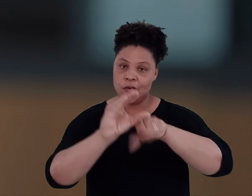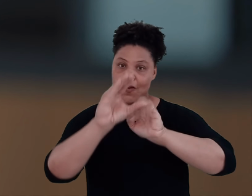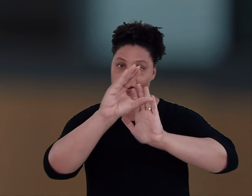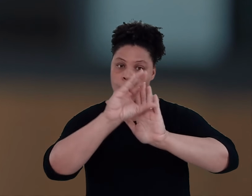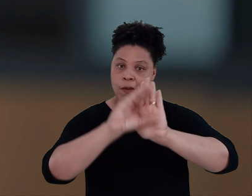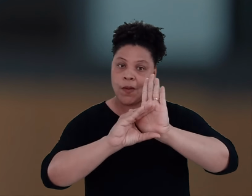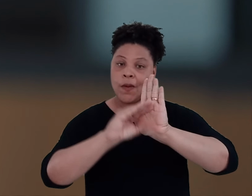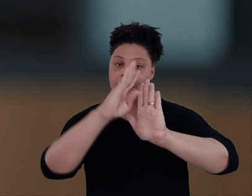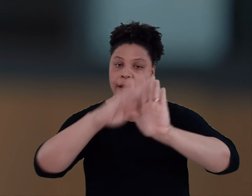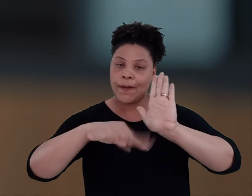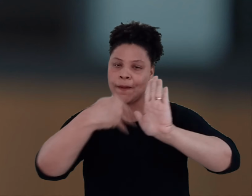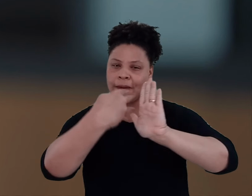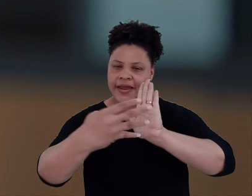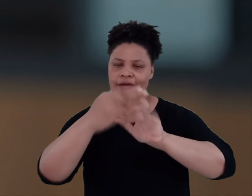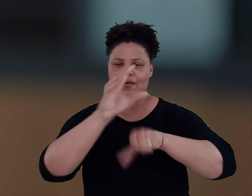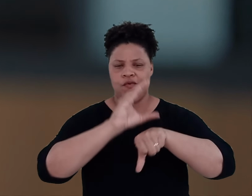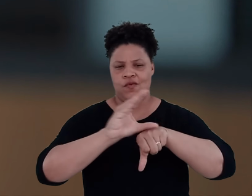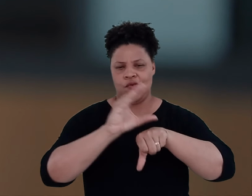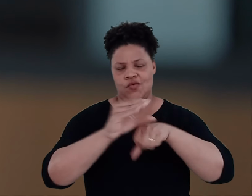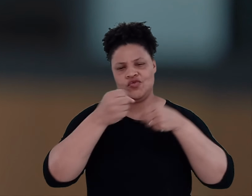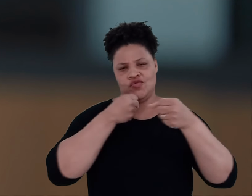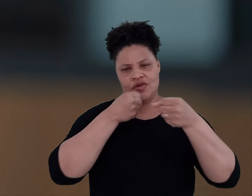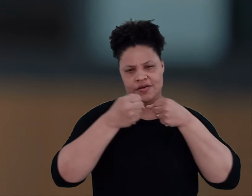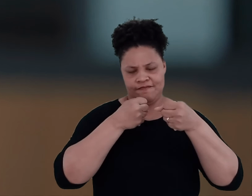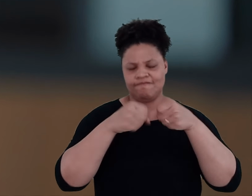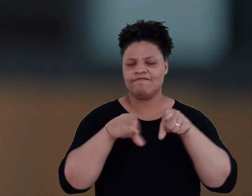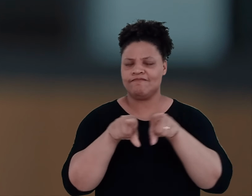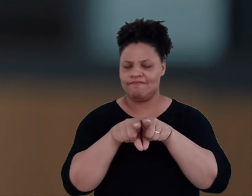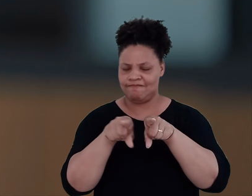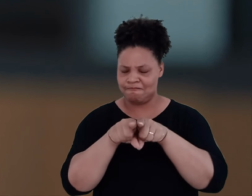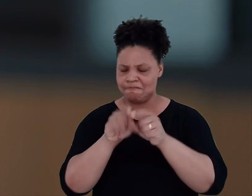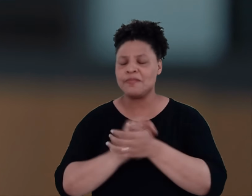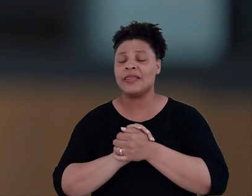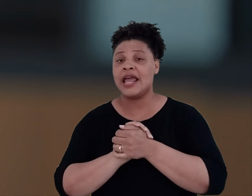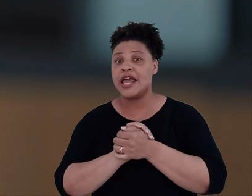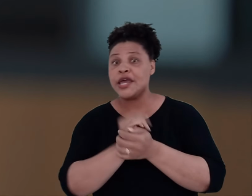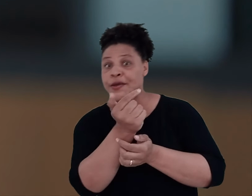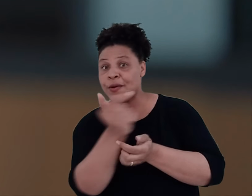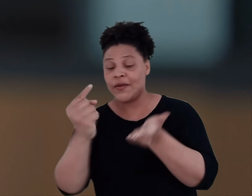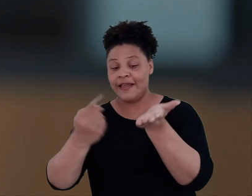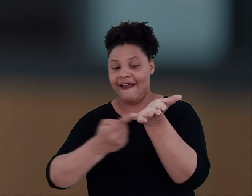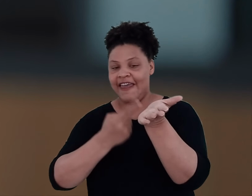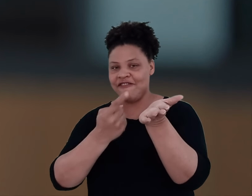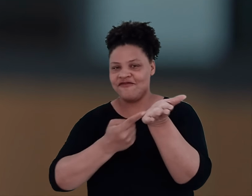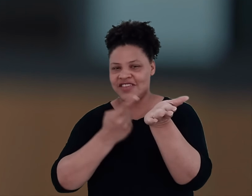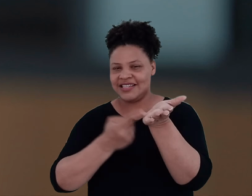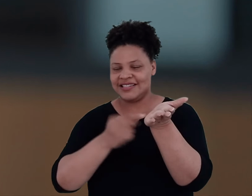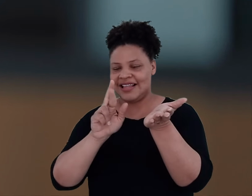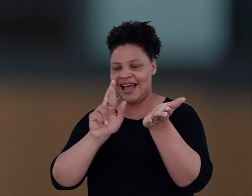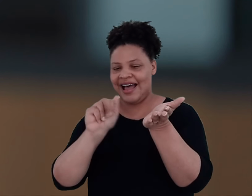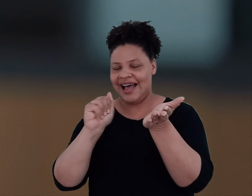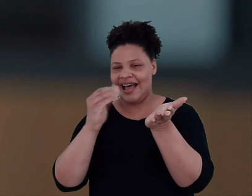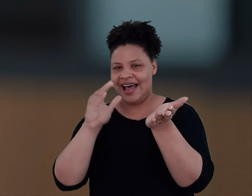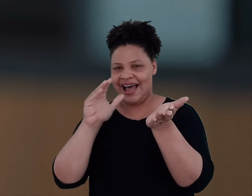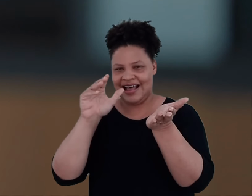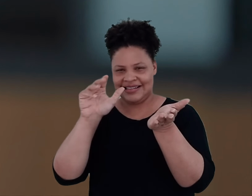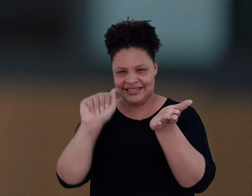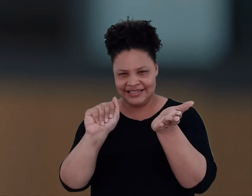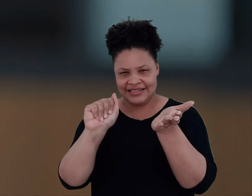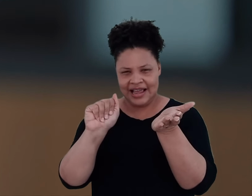jornalismo. Além dos Cadernos Negros, eu cito também a revista Raça. Inspirada em publicações de outros países, como a